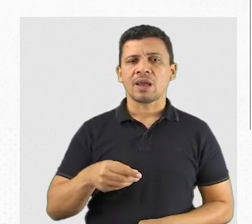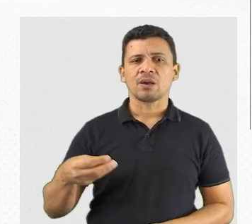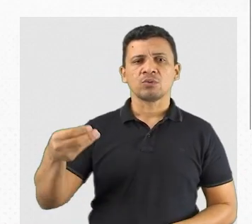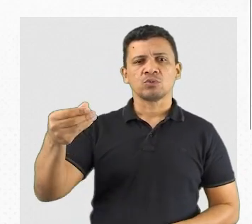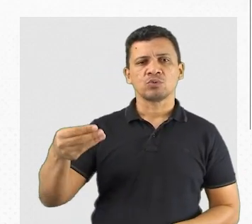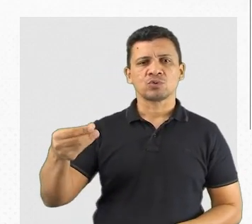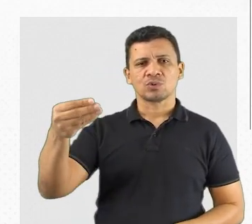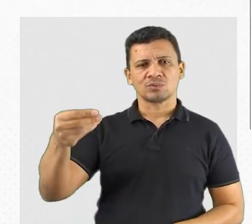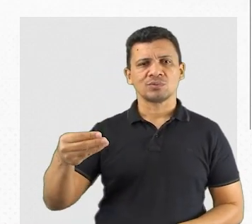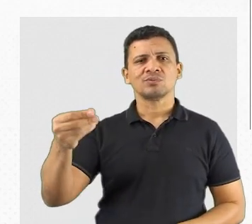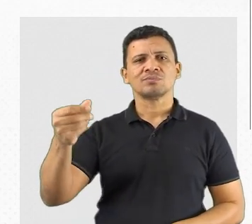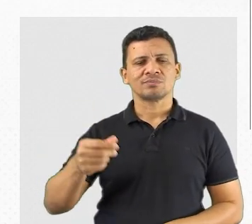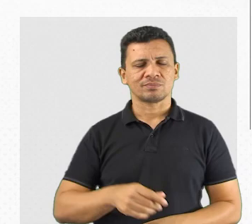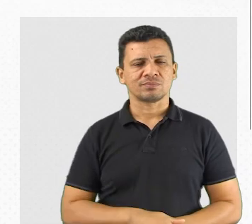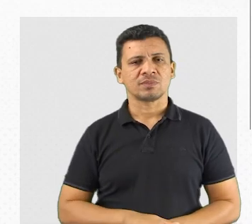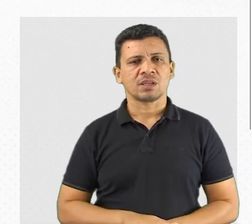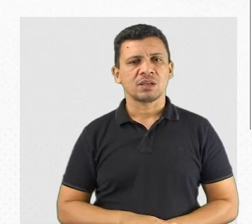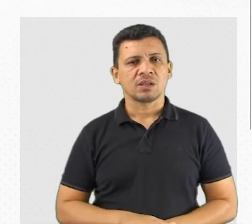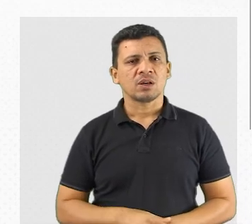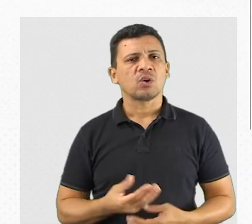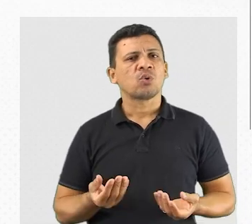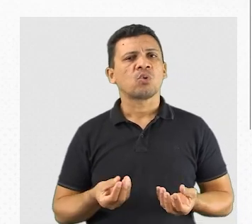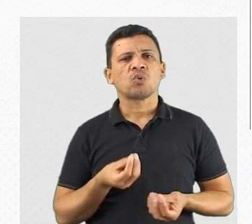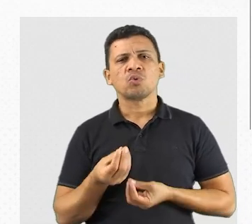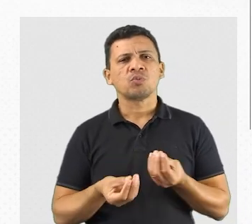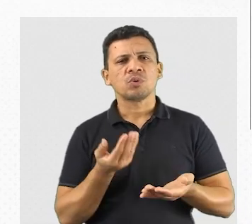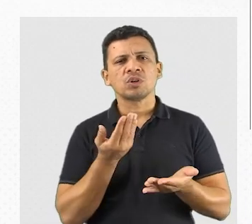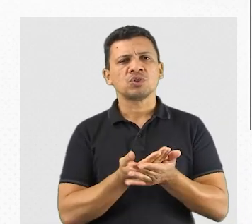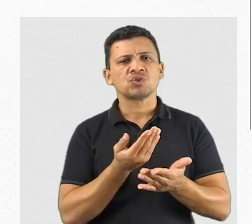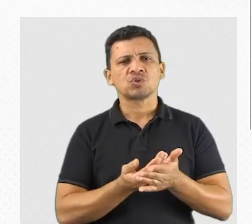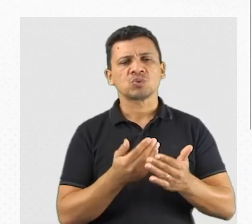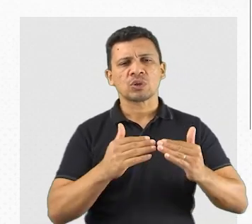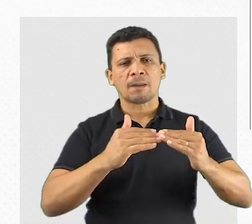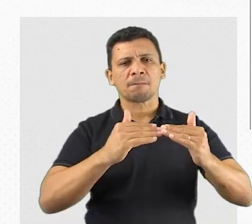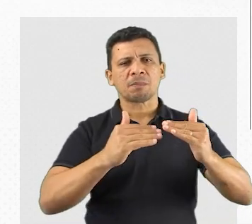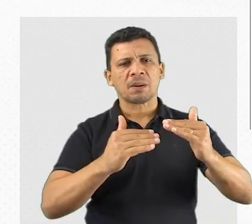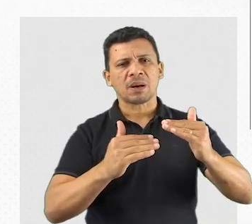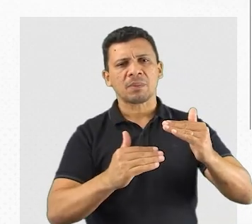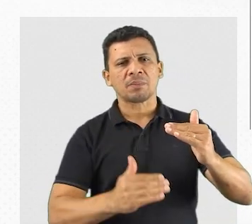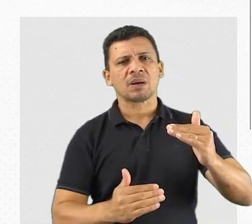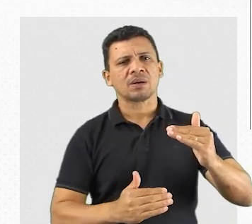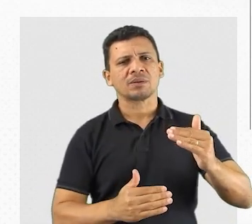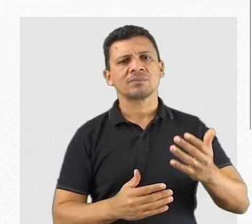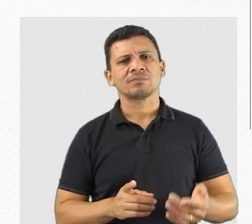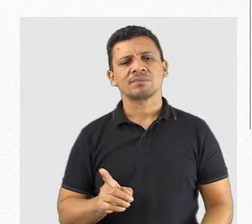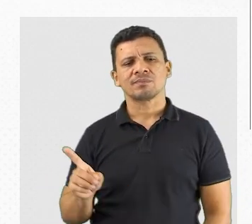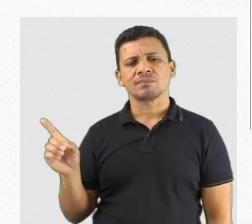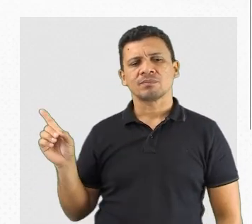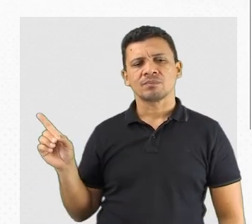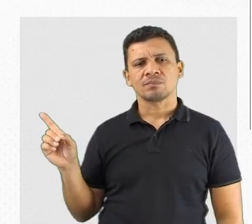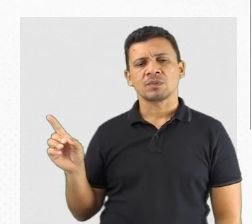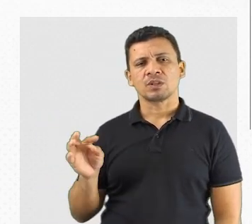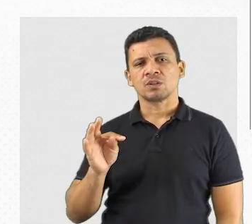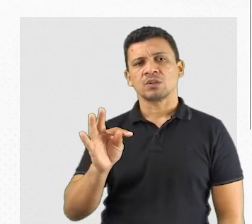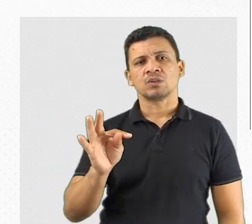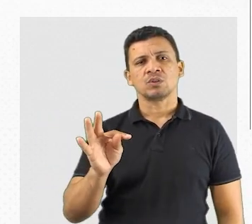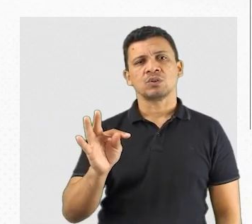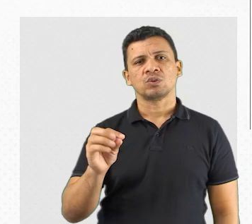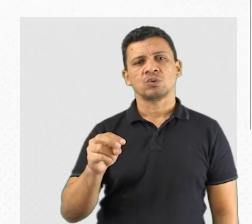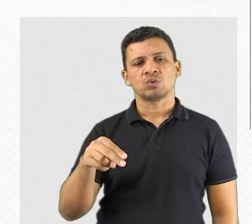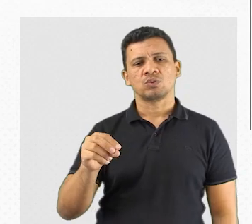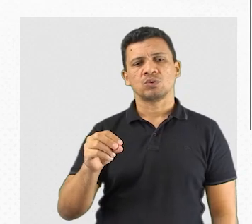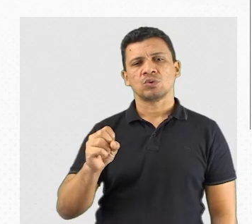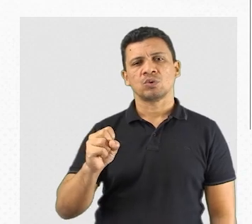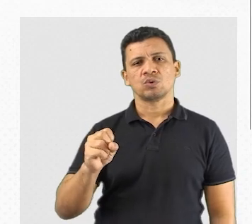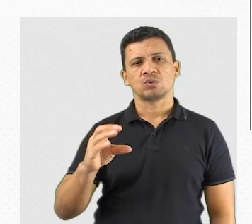não volátil. E quem estuda essa queda, esse abaixamento na pressão de vapor? A tonoscopia. Então,